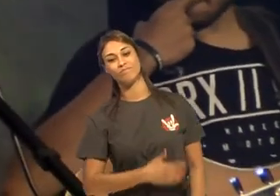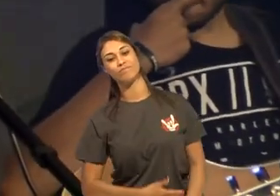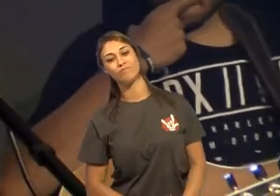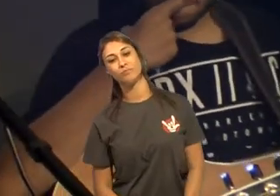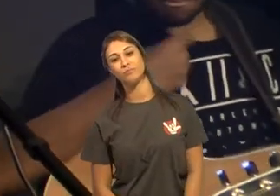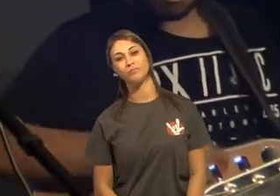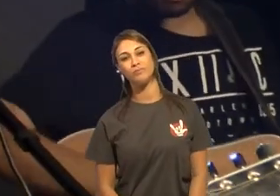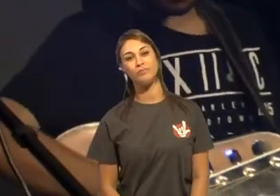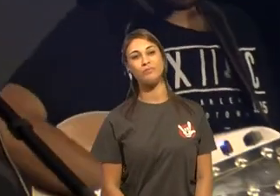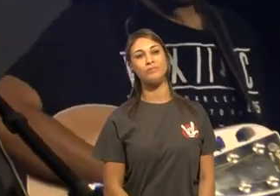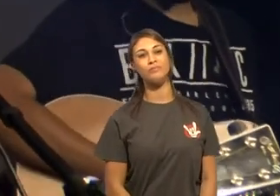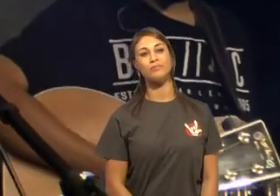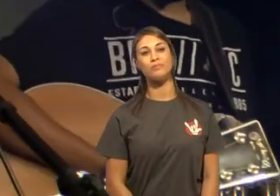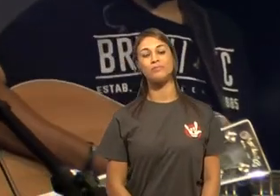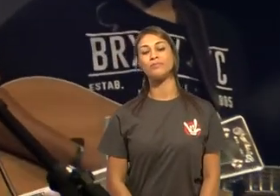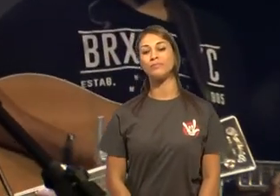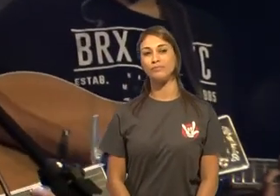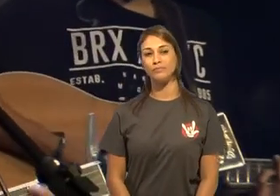satisfaz.